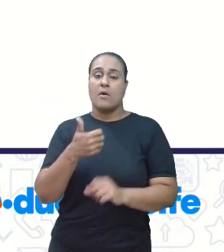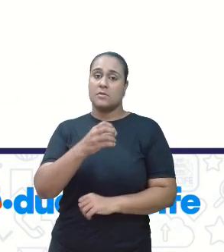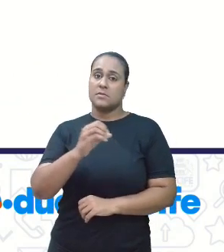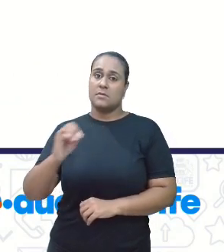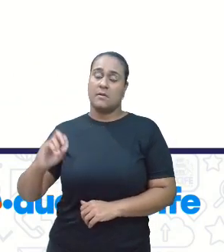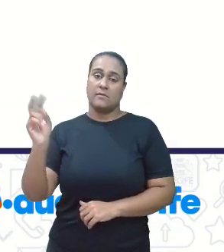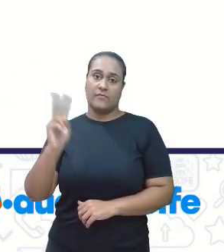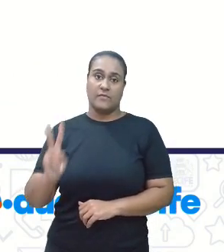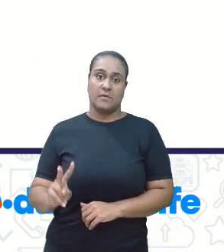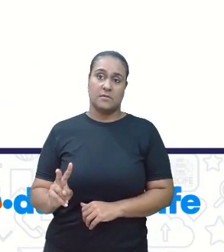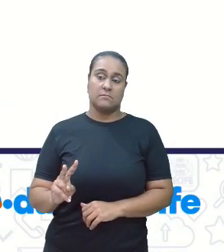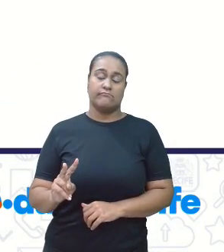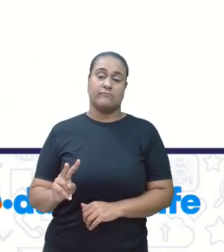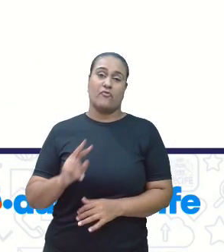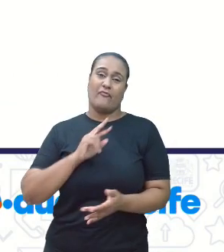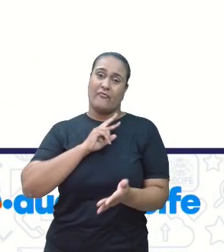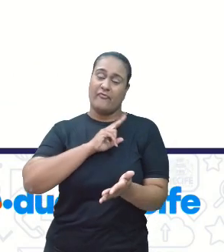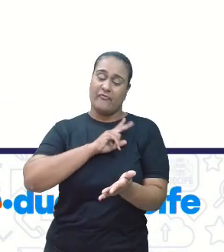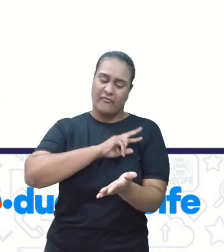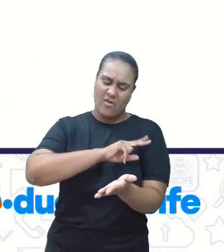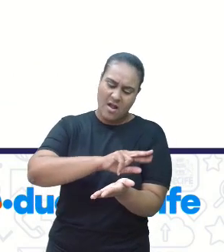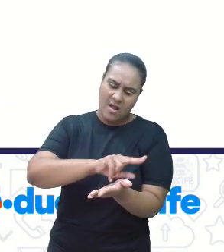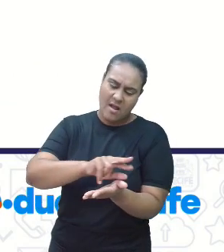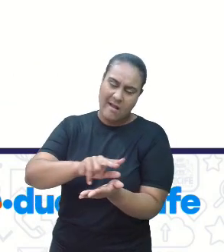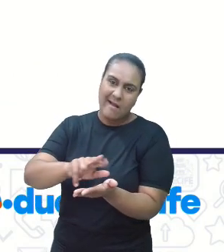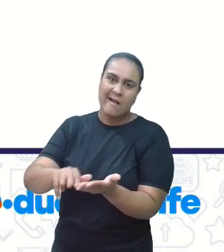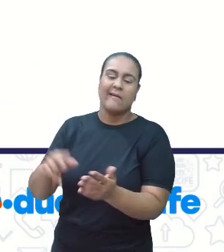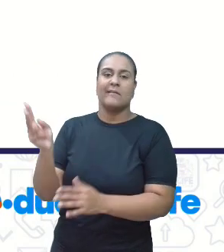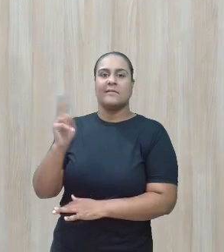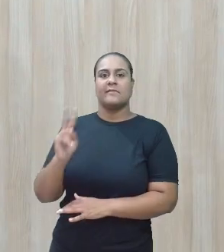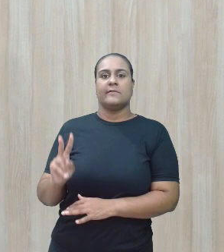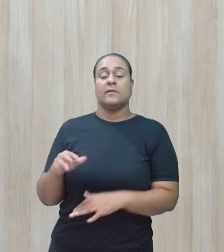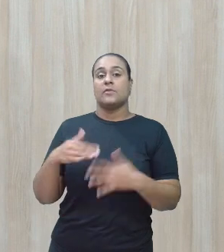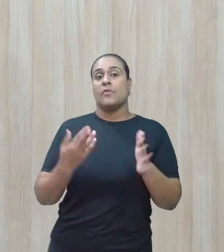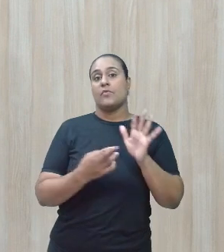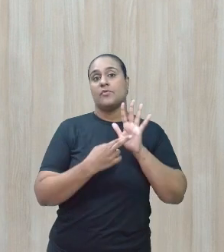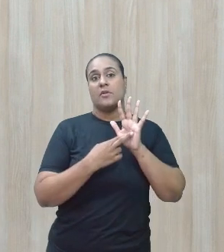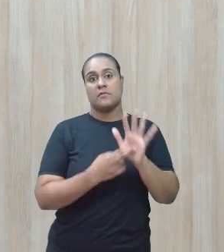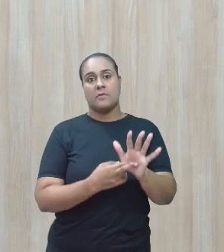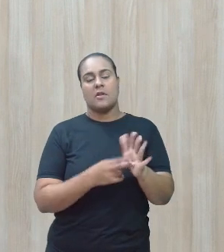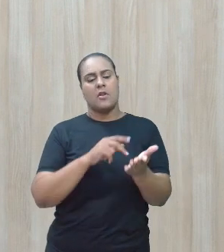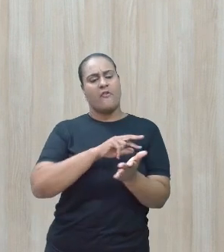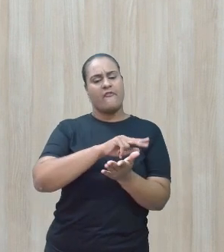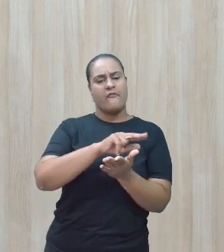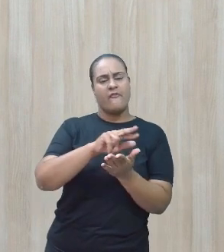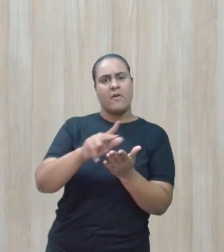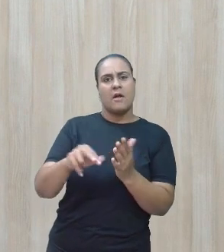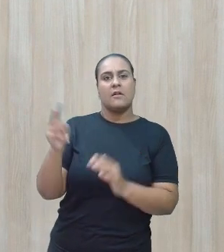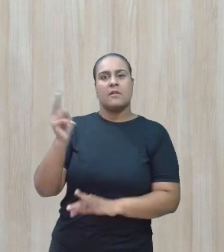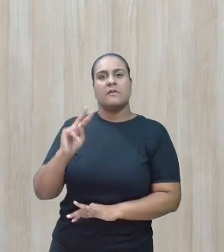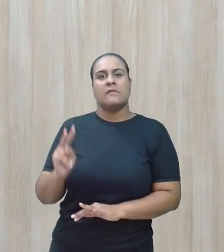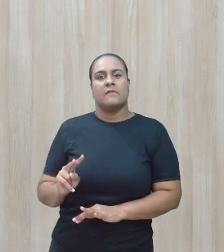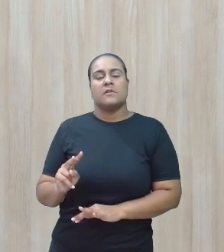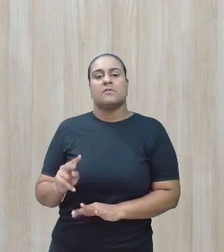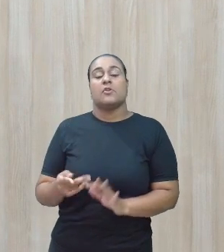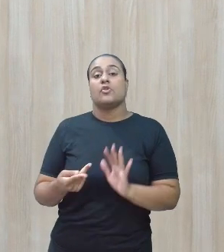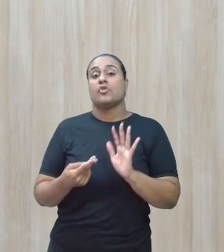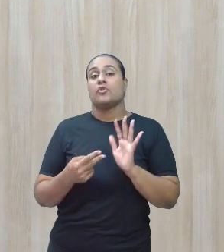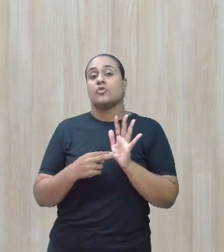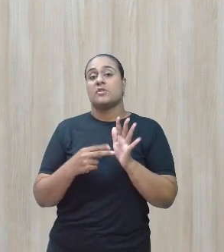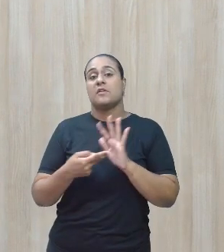100 vezes, ou seja, eu posso ter muitas vezes. Então, quando eu represento muitas vezes, na verdade eu estou falando que eu